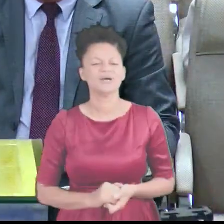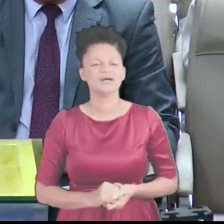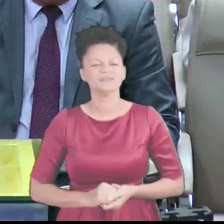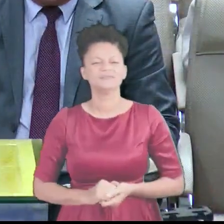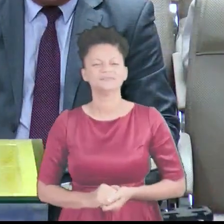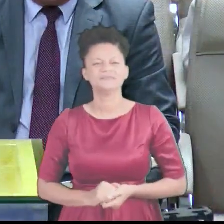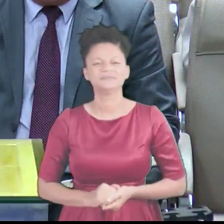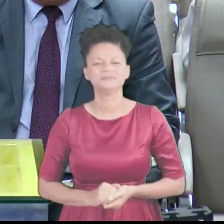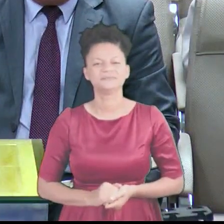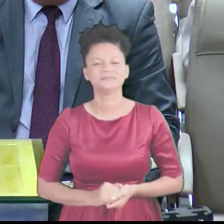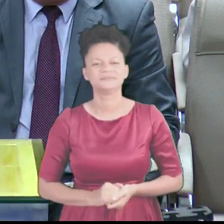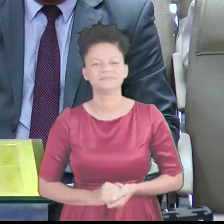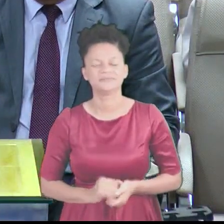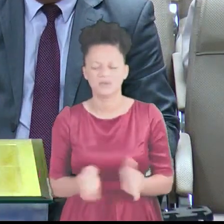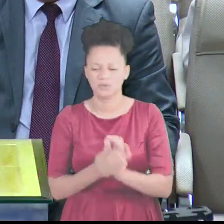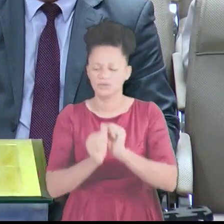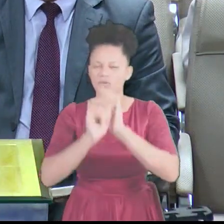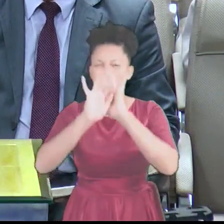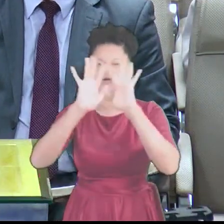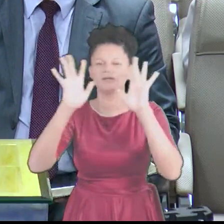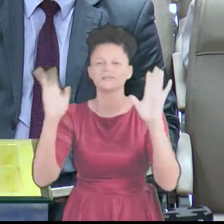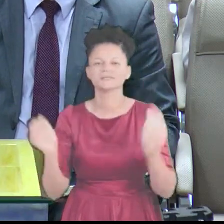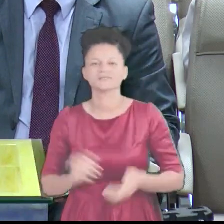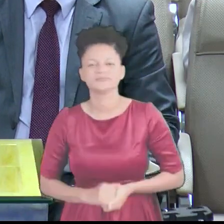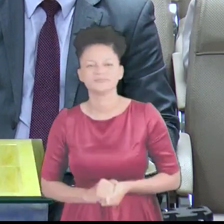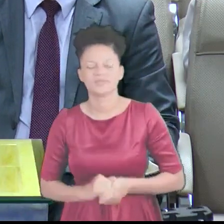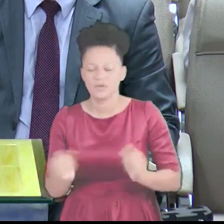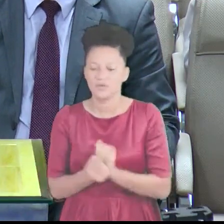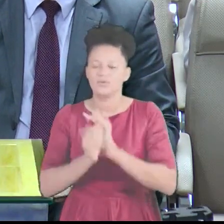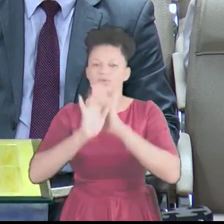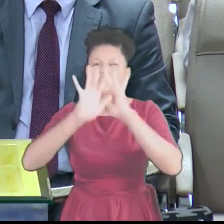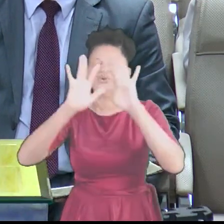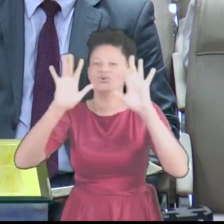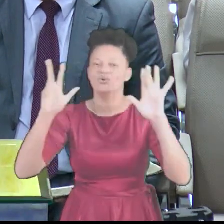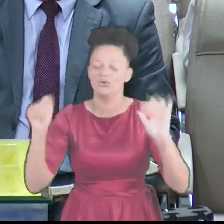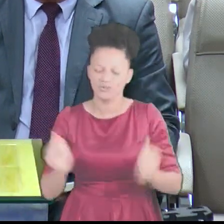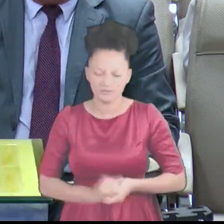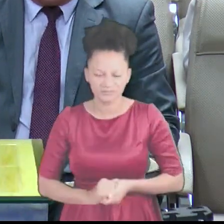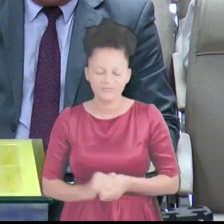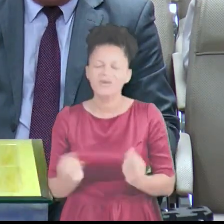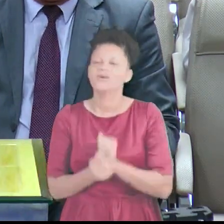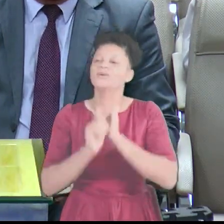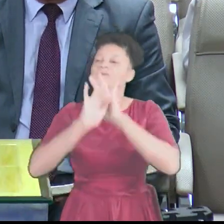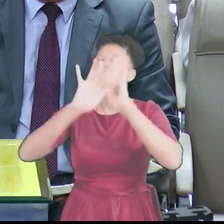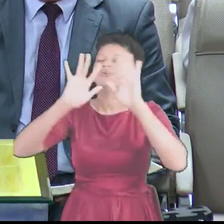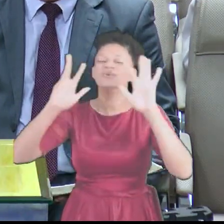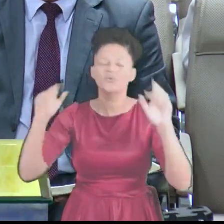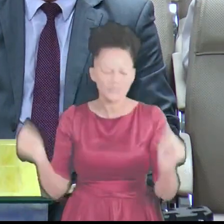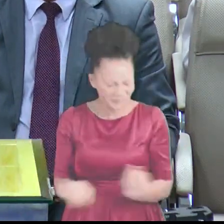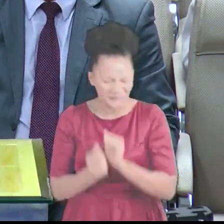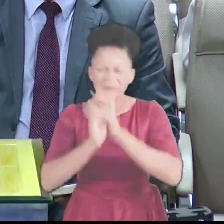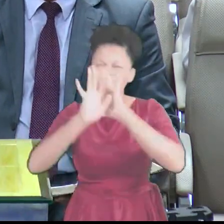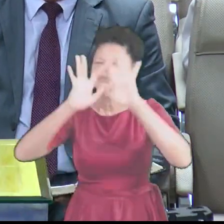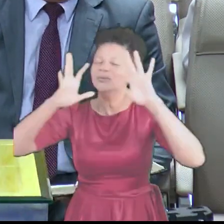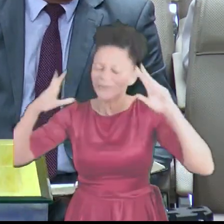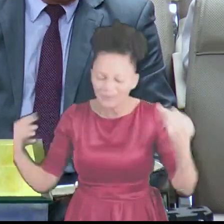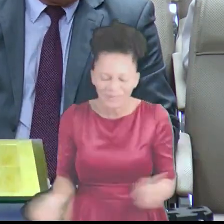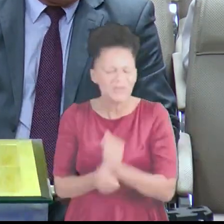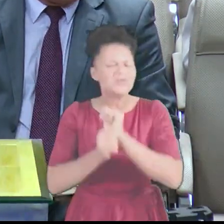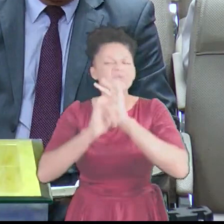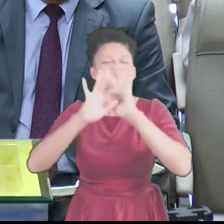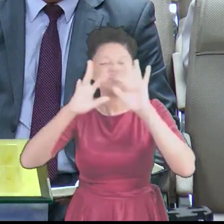Oh glória, oh glória, Oh, glória! Quem tem glória, dê glória a